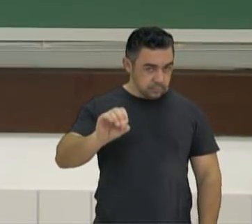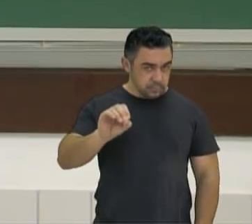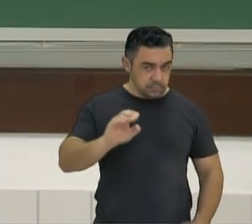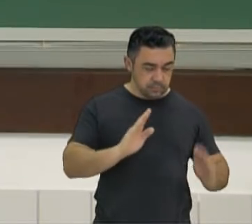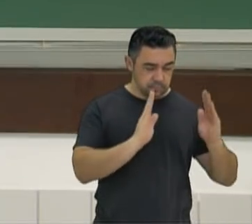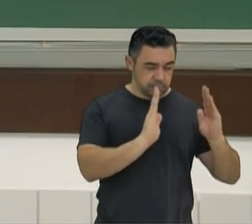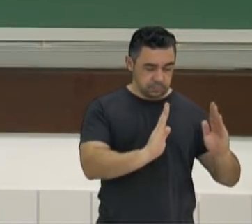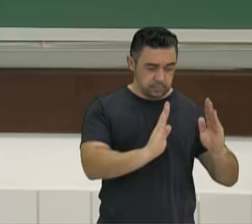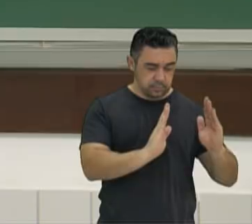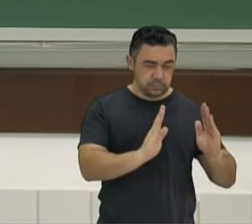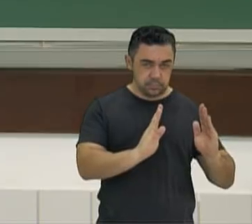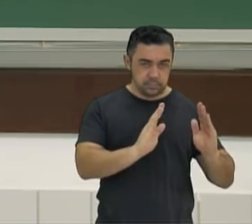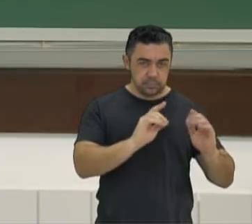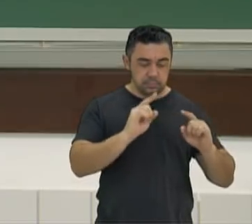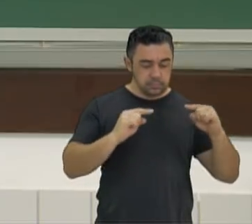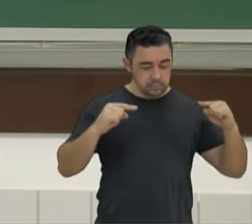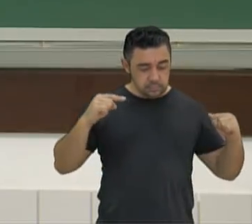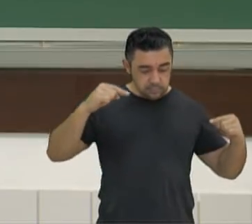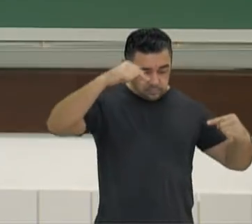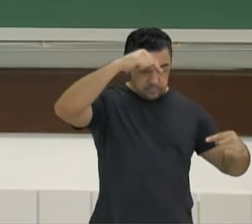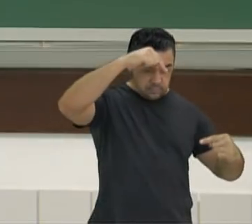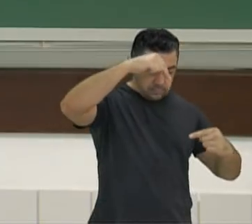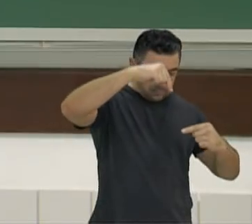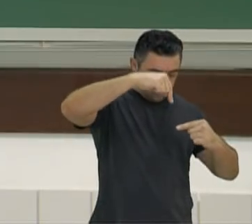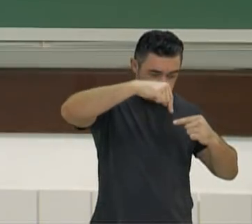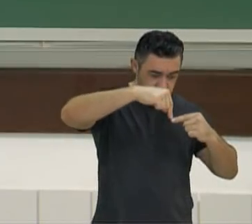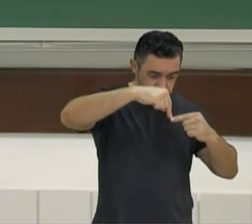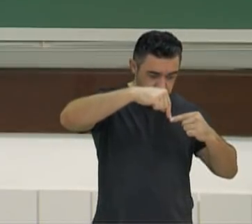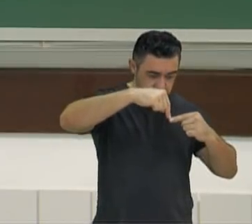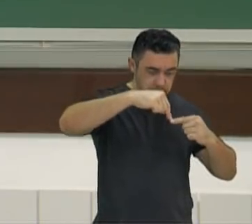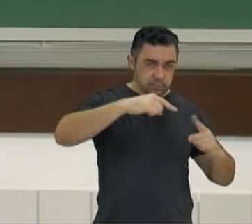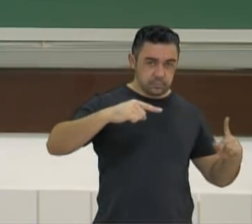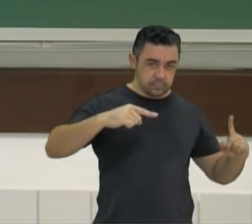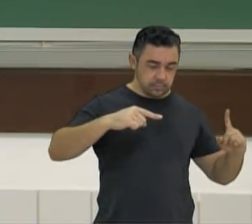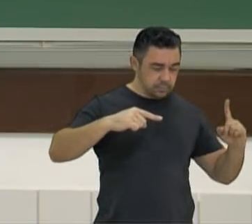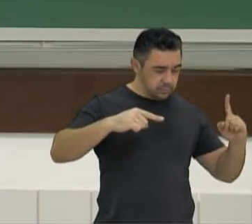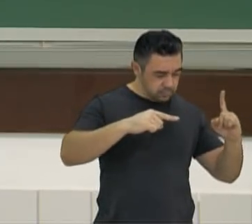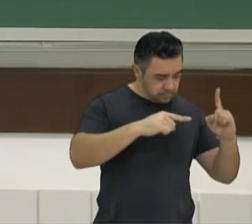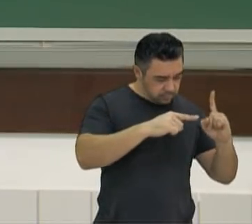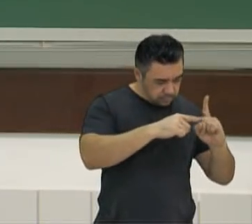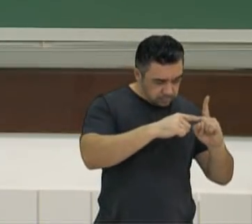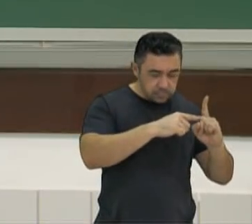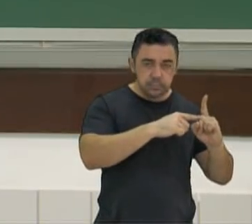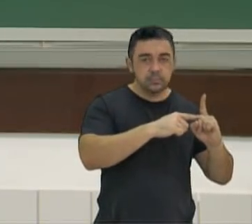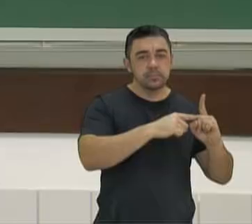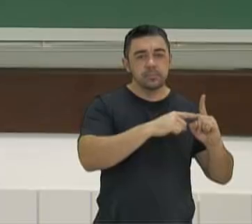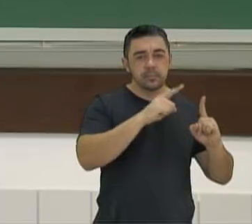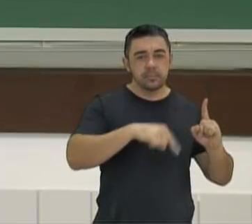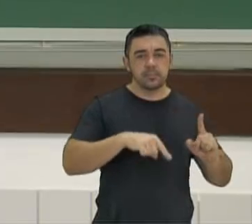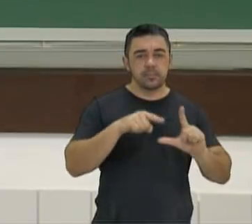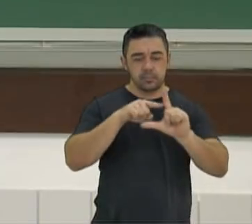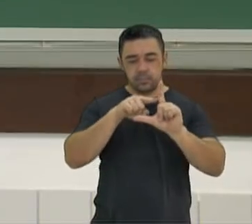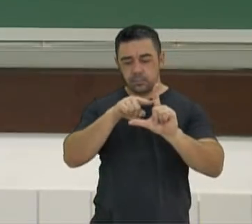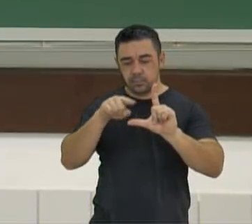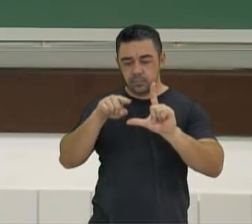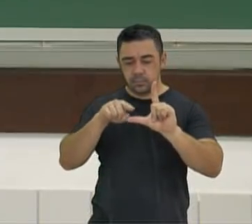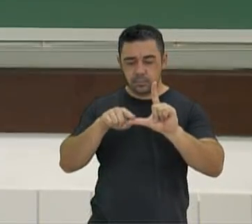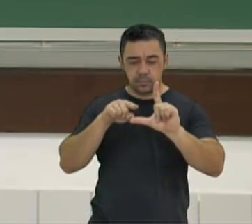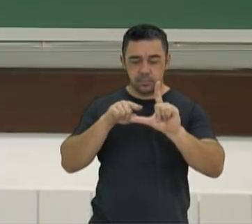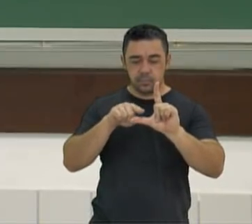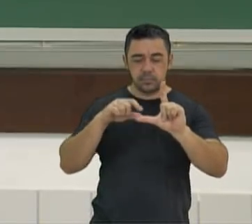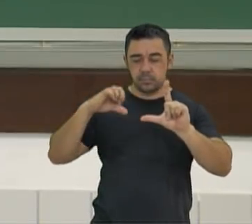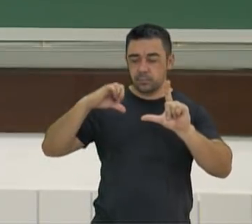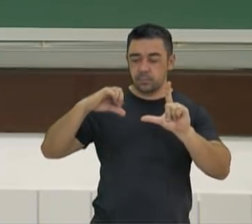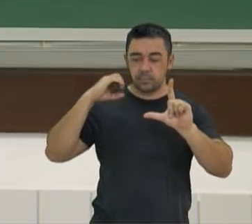aquele que o encontro da aresta lateral com a aresta da base fica o quê? Um ângulo de 90 graus. E